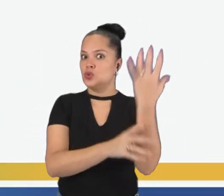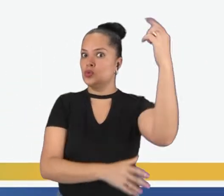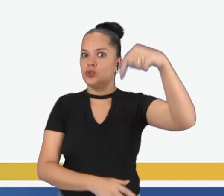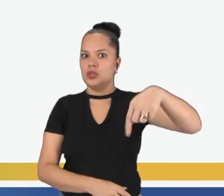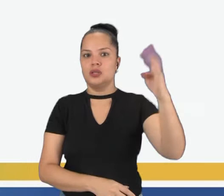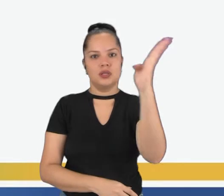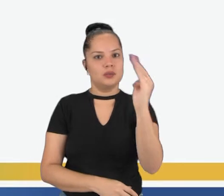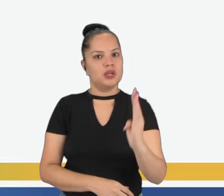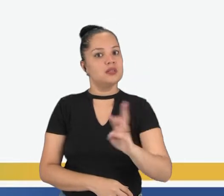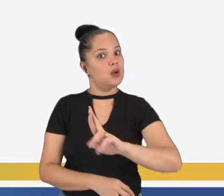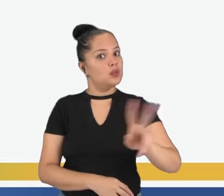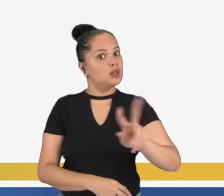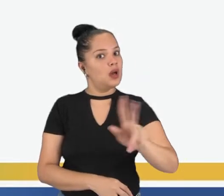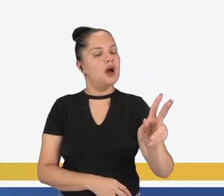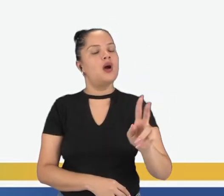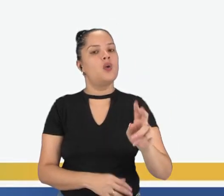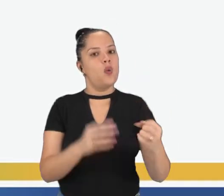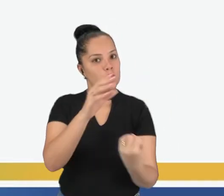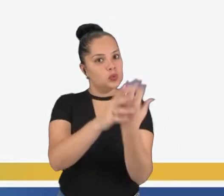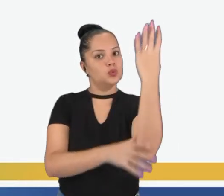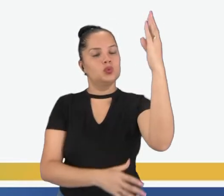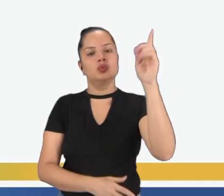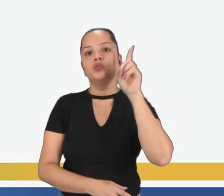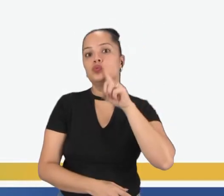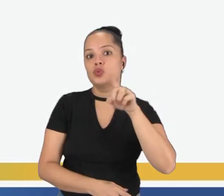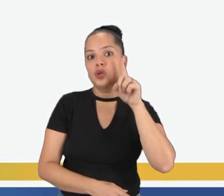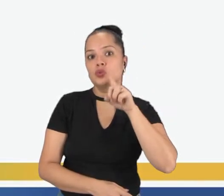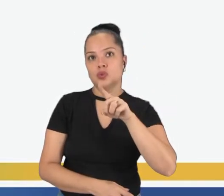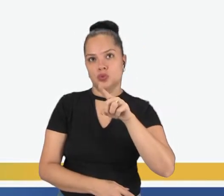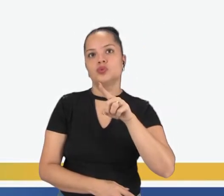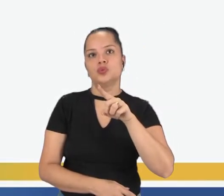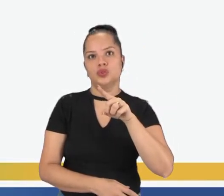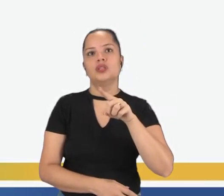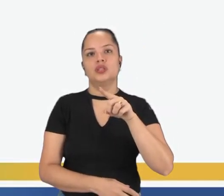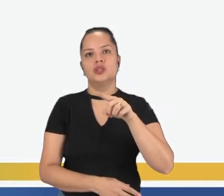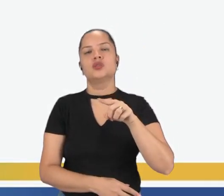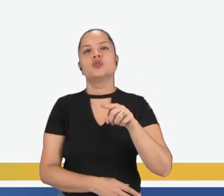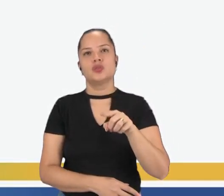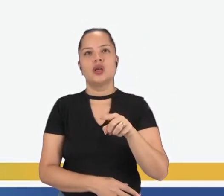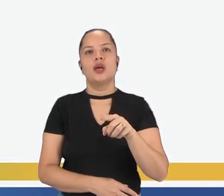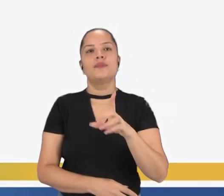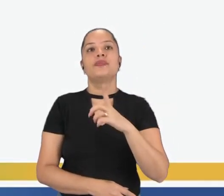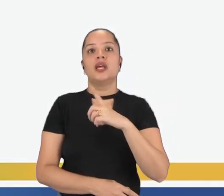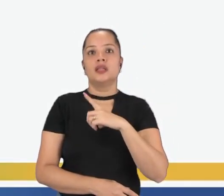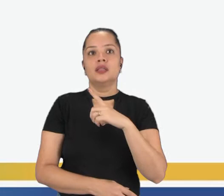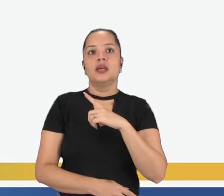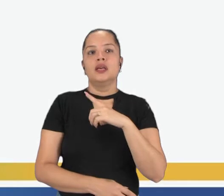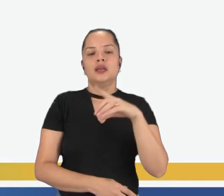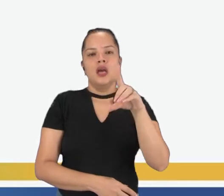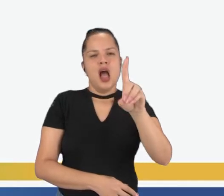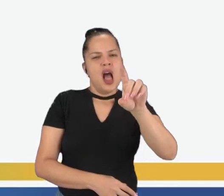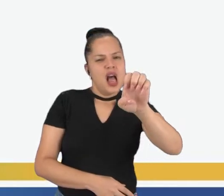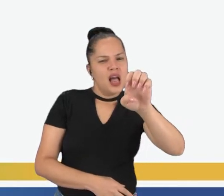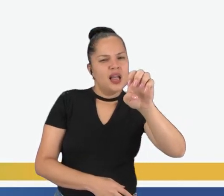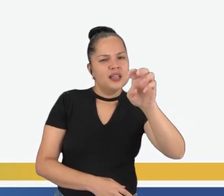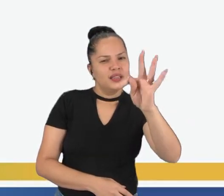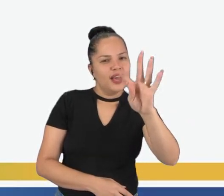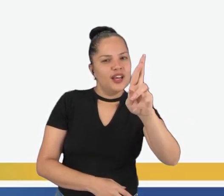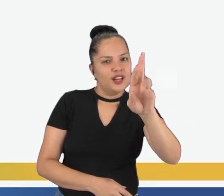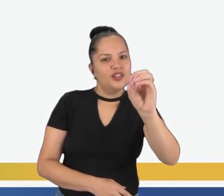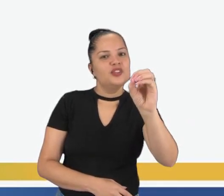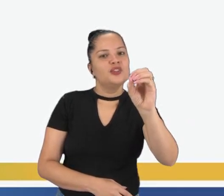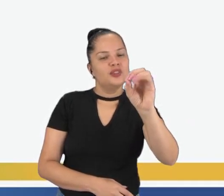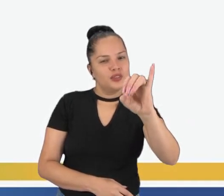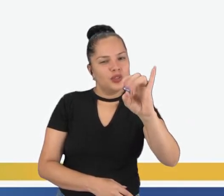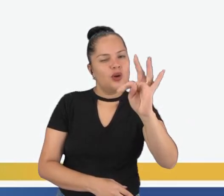ela nasce nos Estados Unidos, paralelamente em Nova York e Detroit, mas ela chega até o Brasil. E quando ela chega